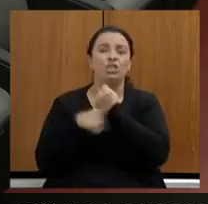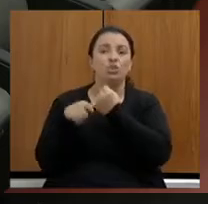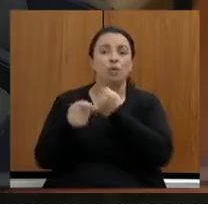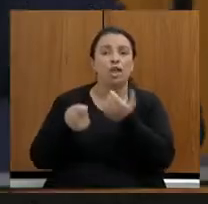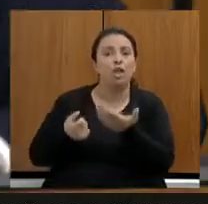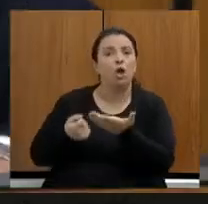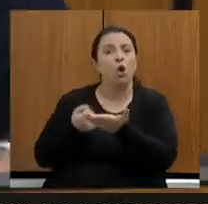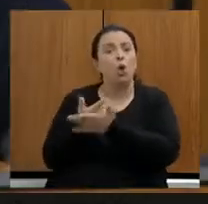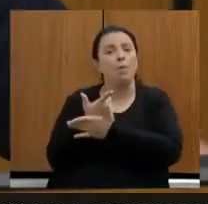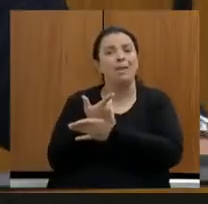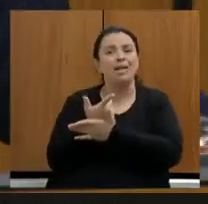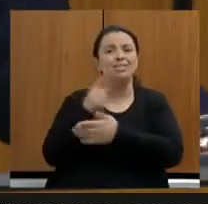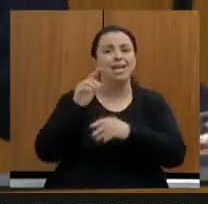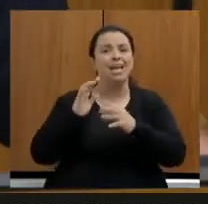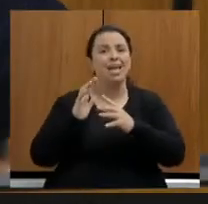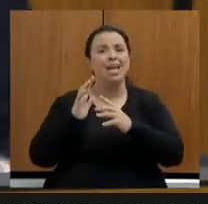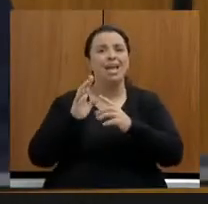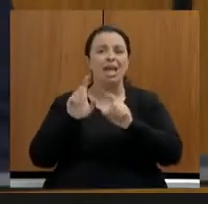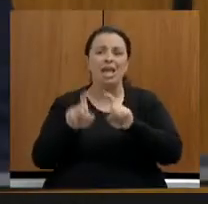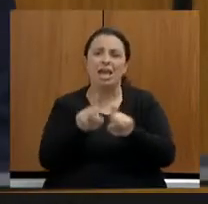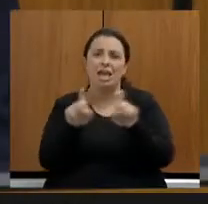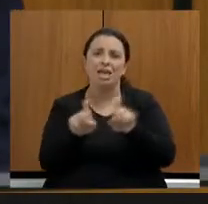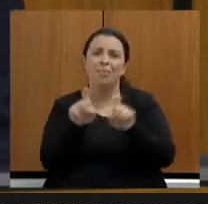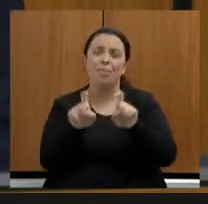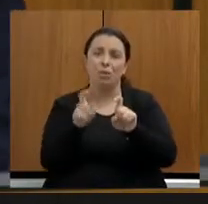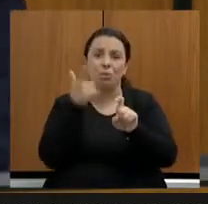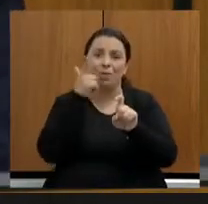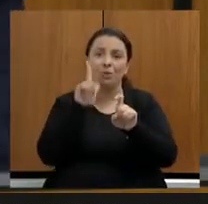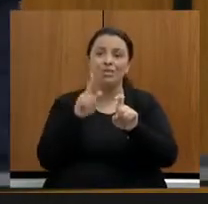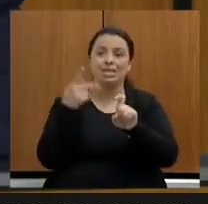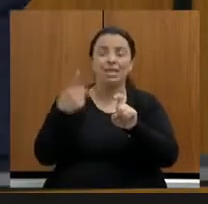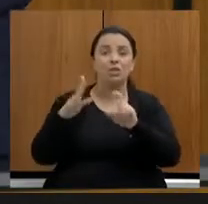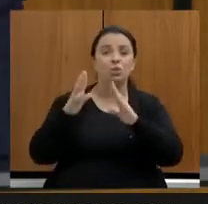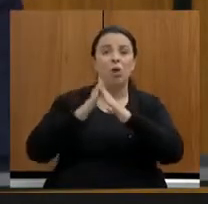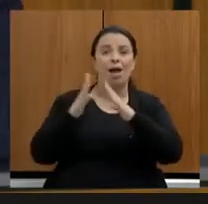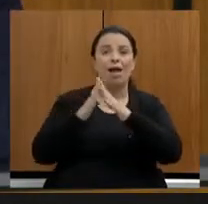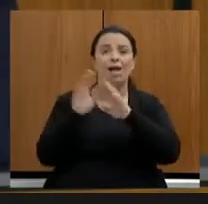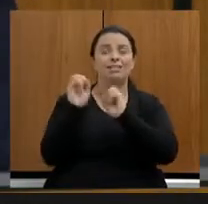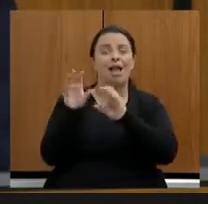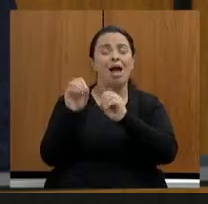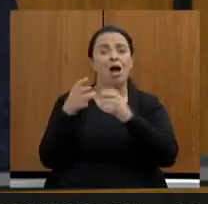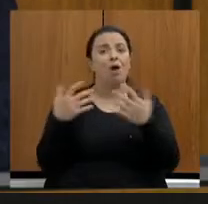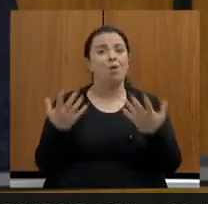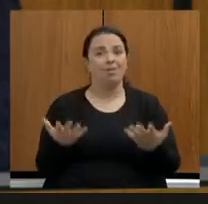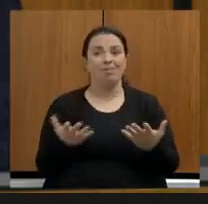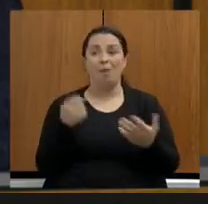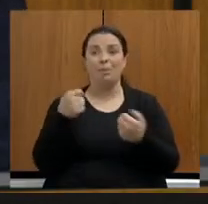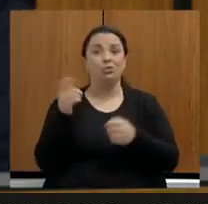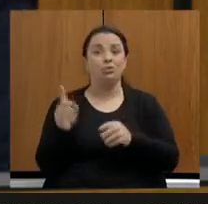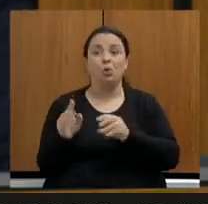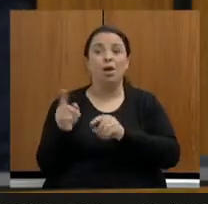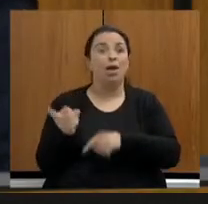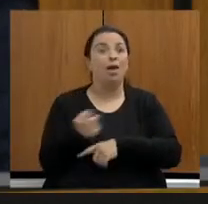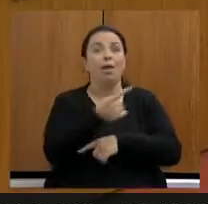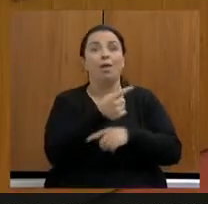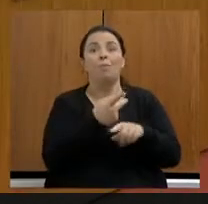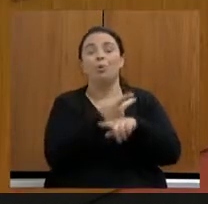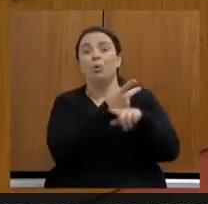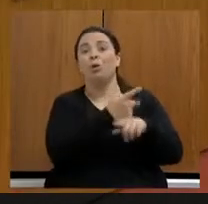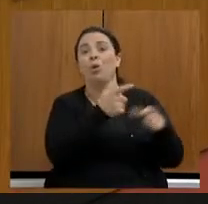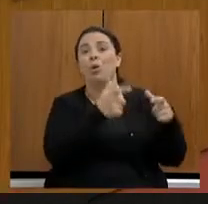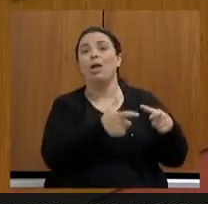Oi e aí eu gostaria de fazer algumas perguntas a pedindo desculpa Deputado Beatriz Cerqueira